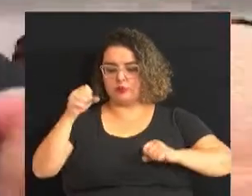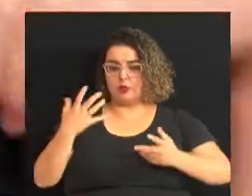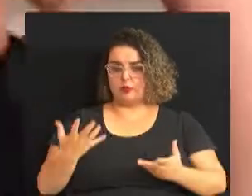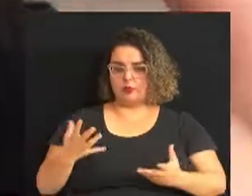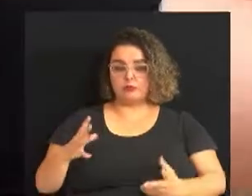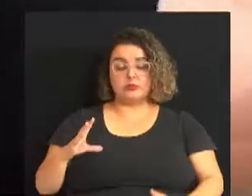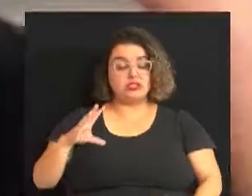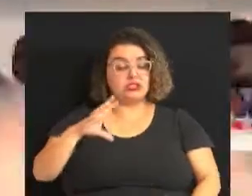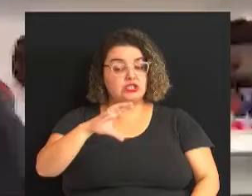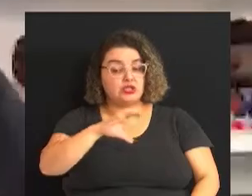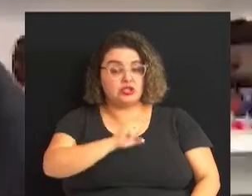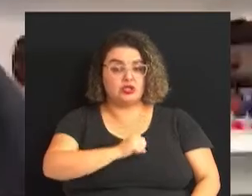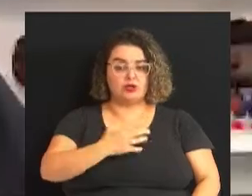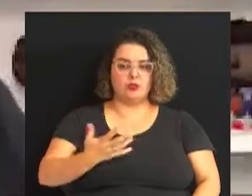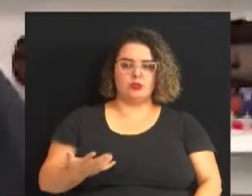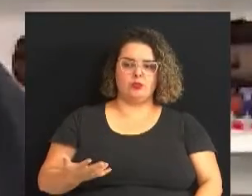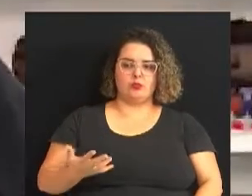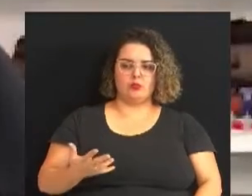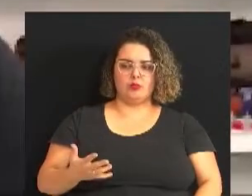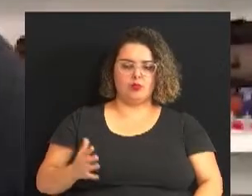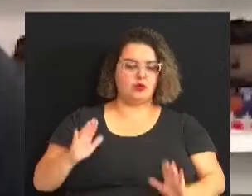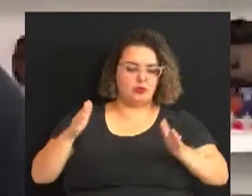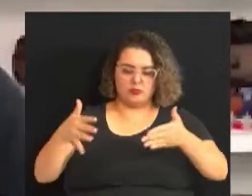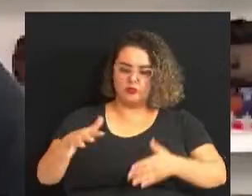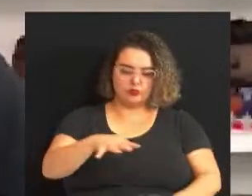amor pela causa. Então,